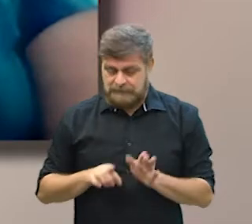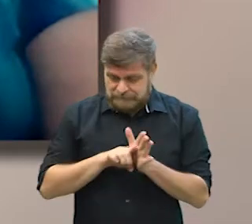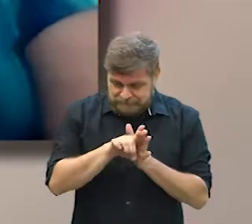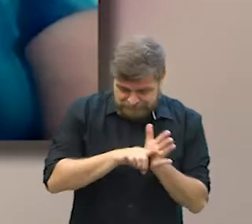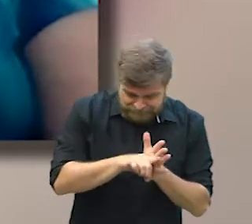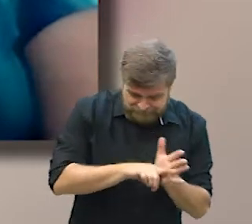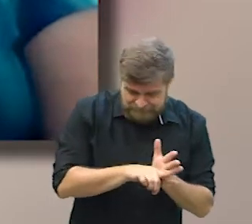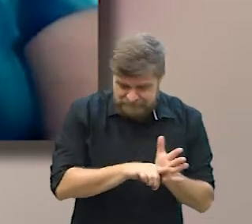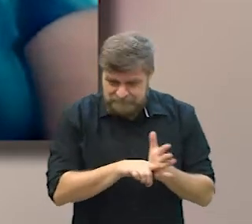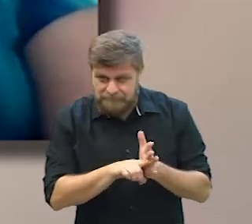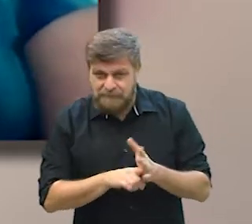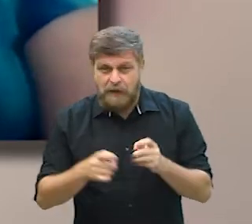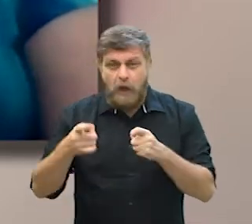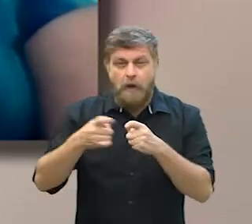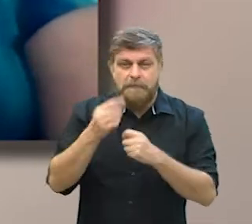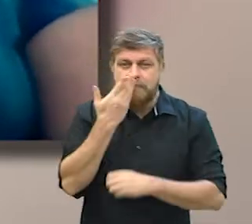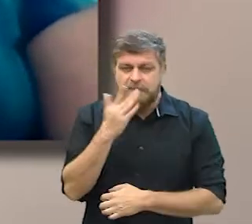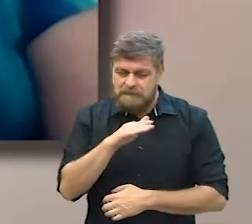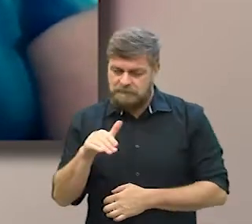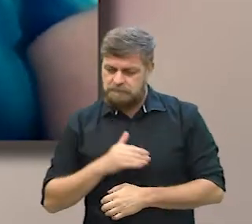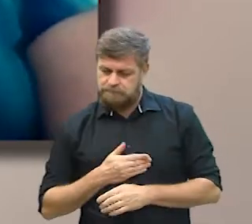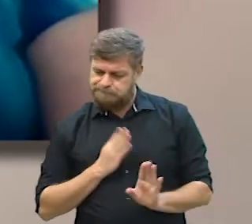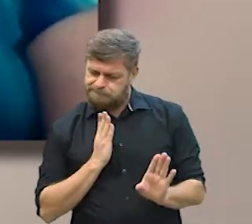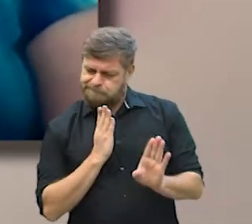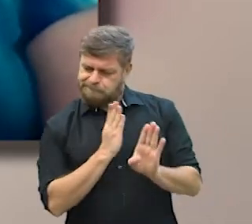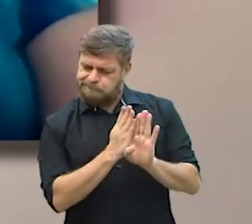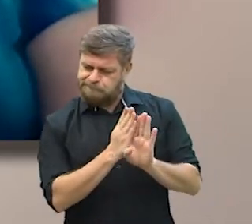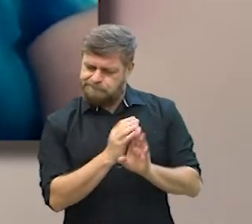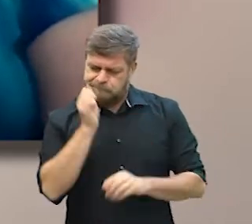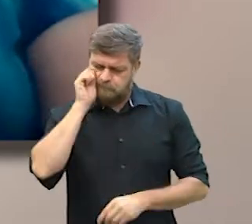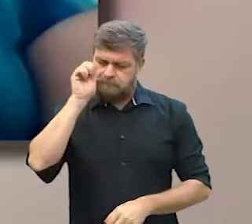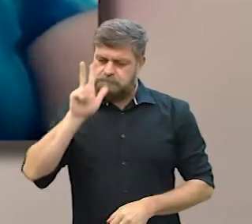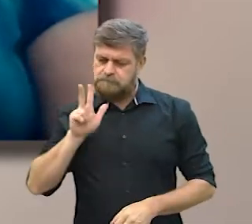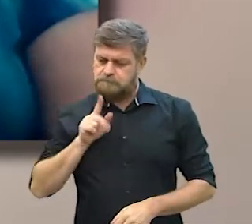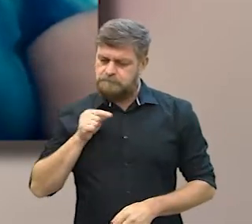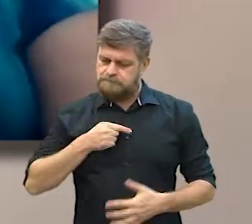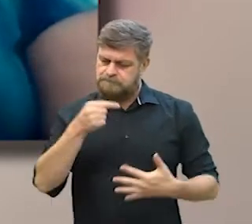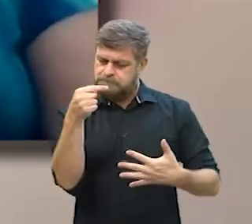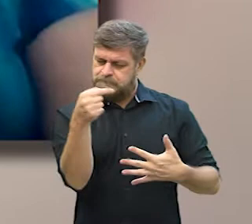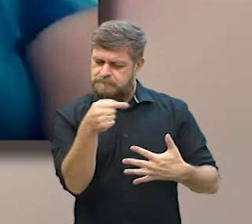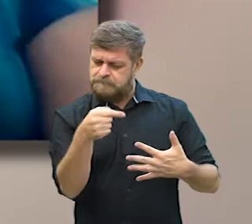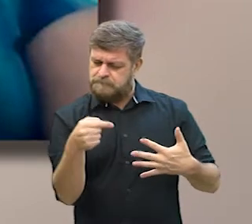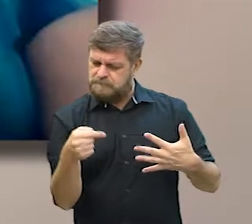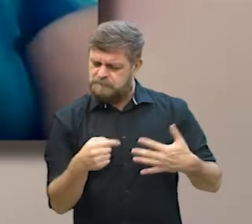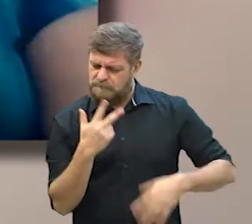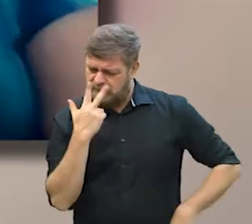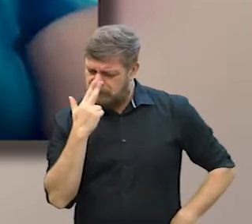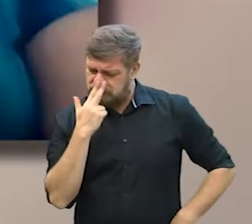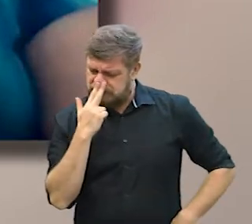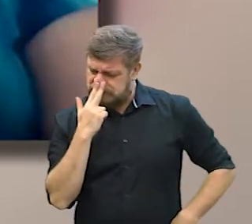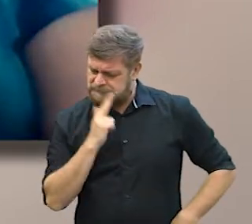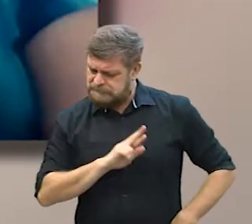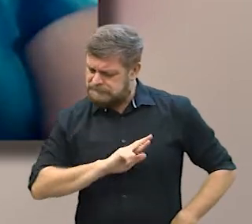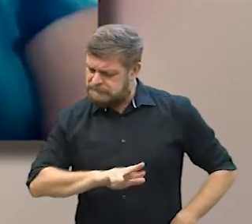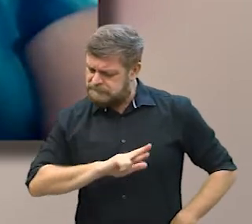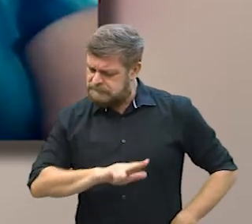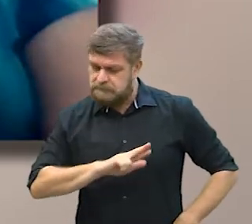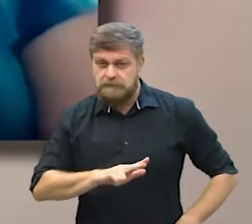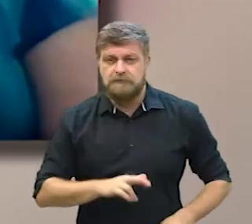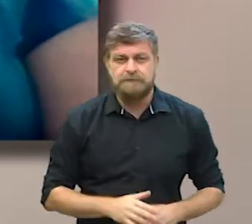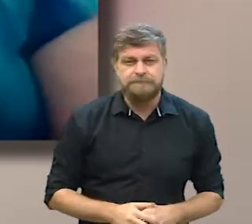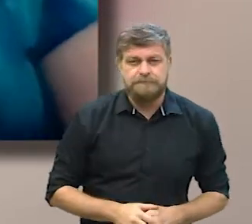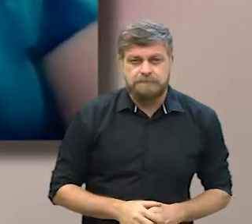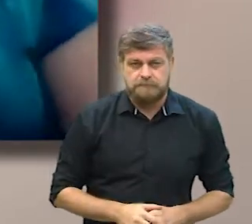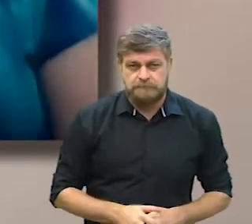que é o que geralmente está acompanhando mais de perto essa criança, já começa a identificar que algo não está indo bem, né?